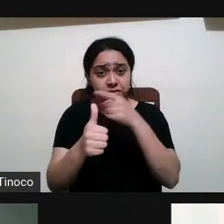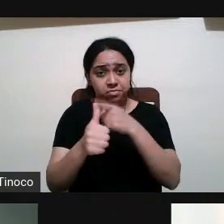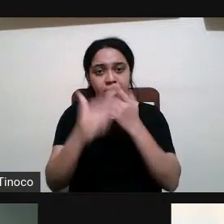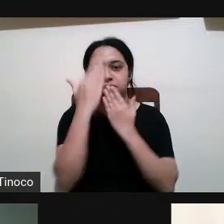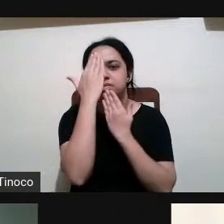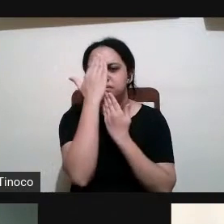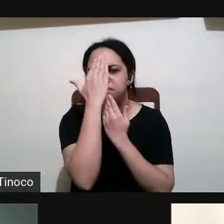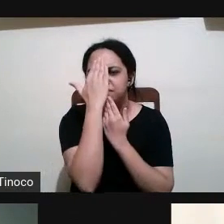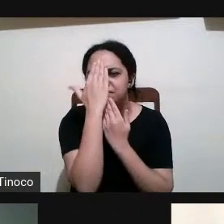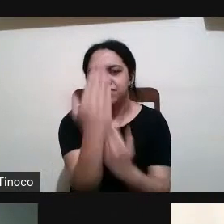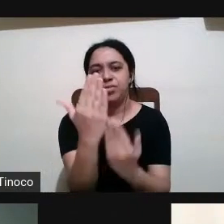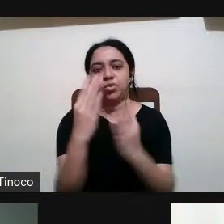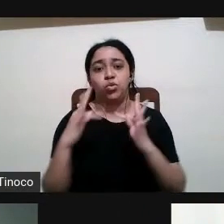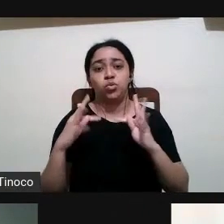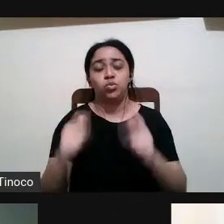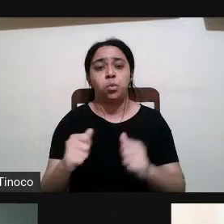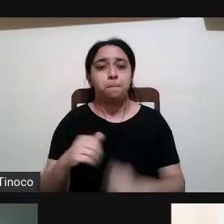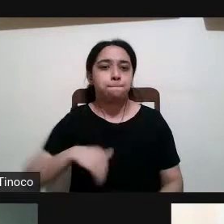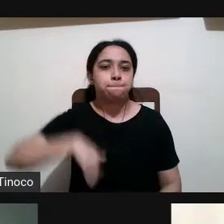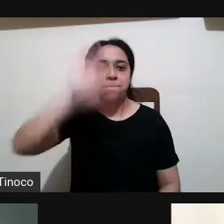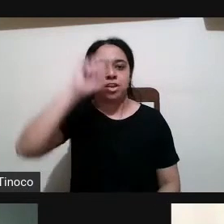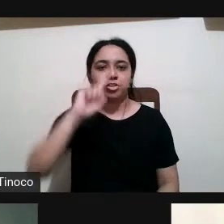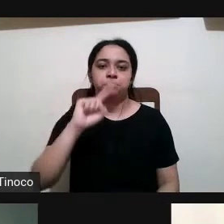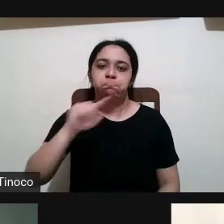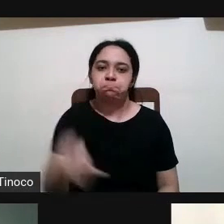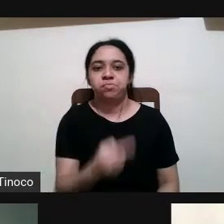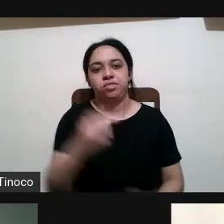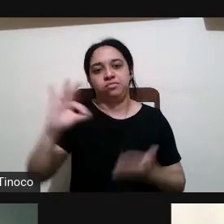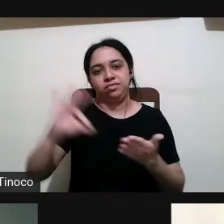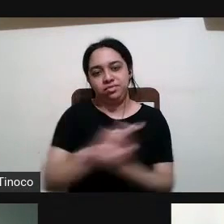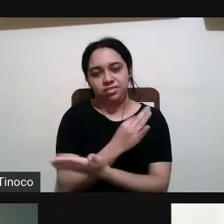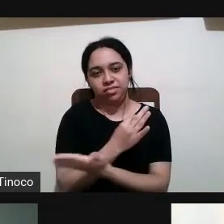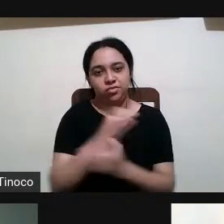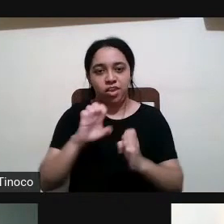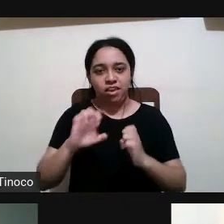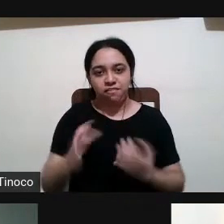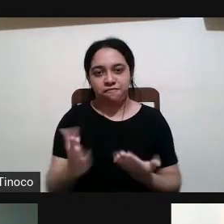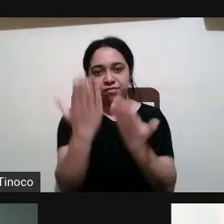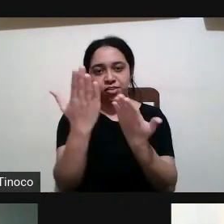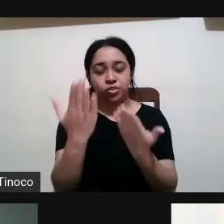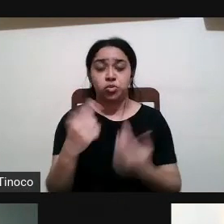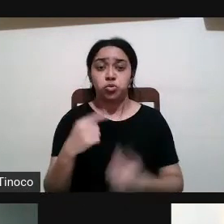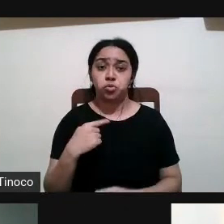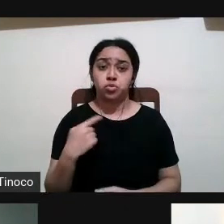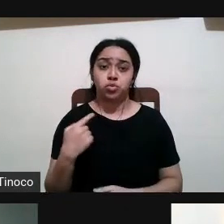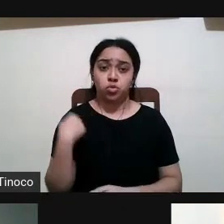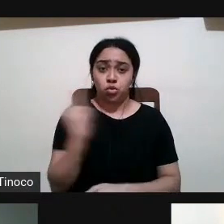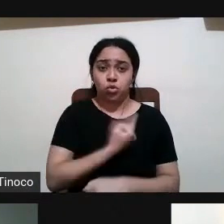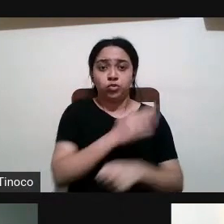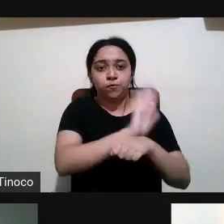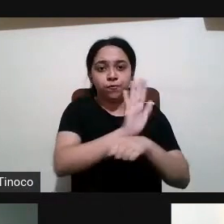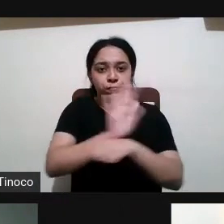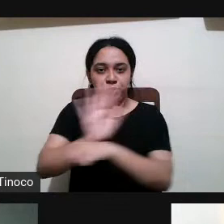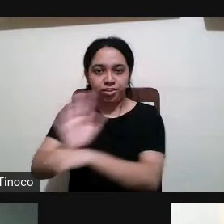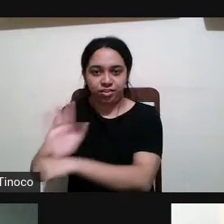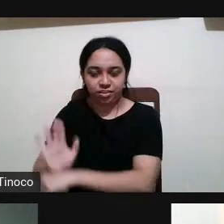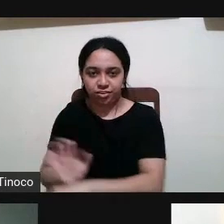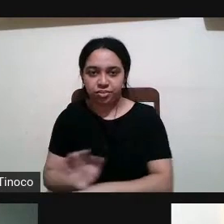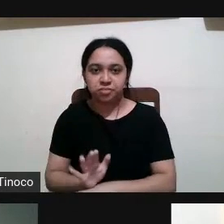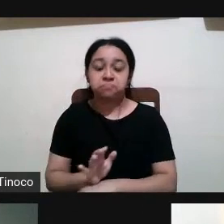né? Nós tivemos mais de 1.000 inscritos no nosso evento. Os nossos vídeos aí das palestras estão sendo